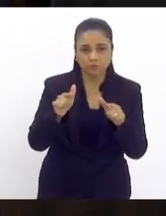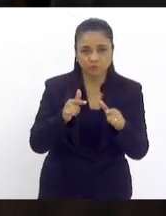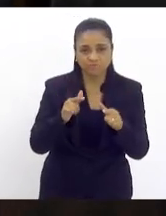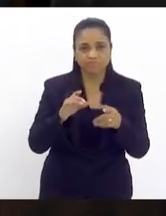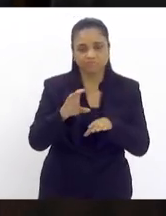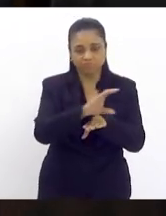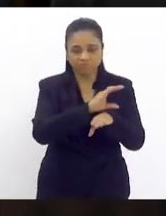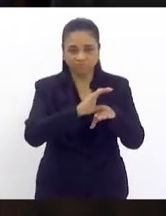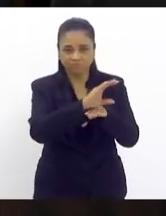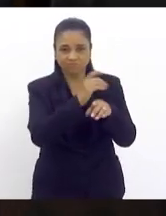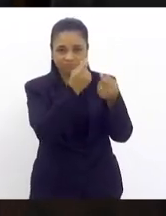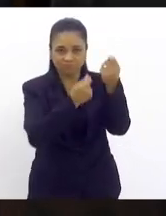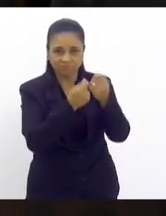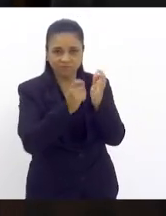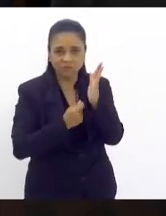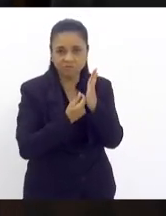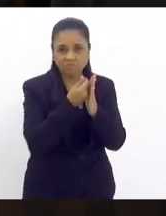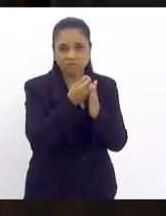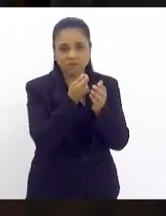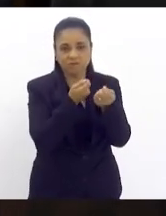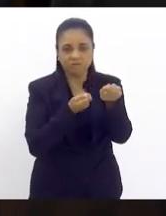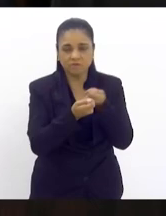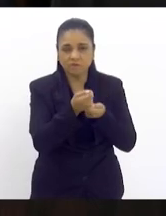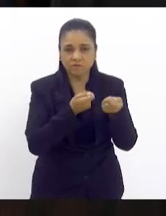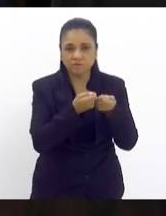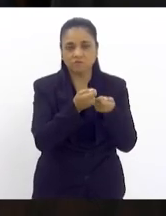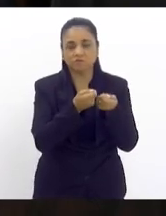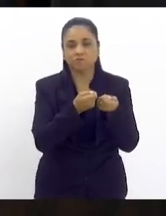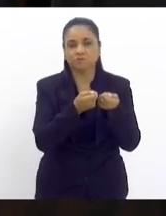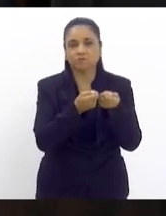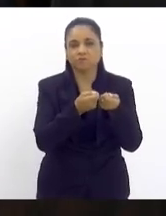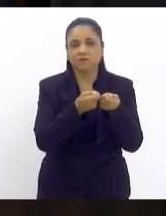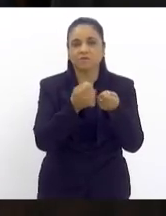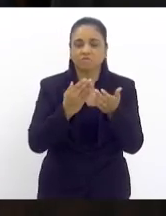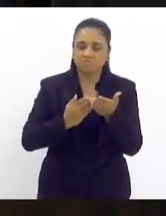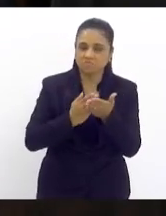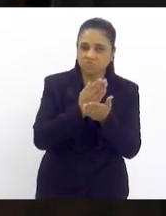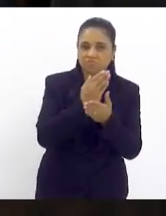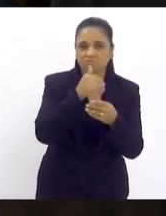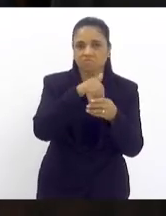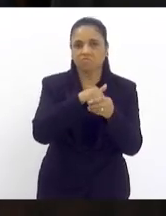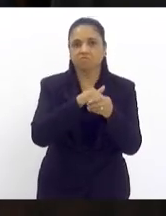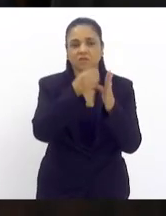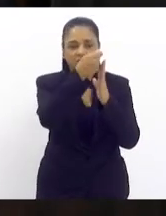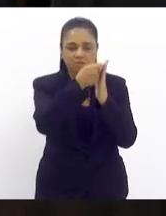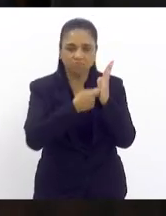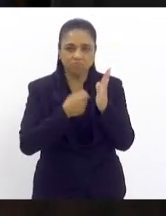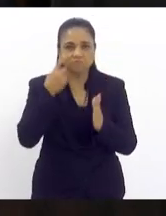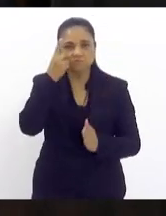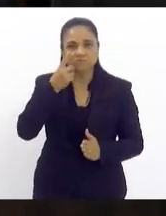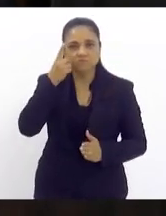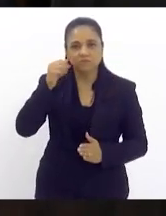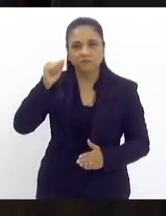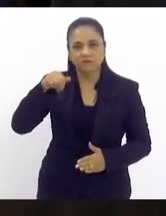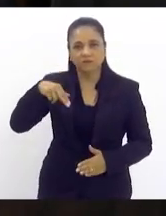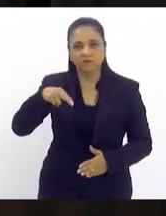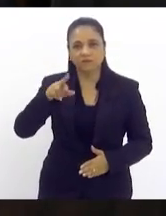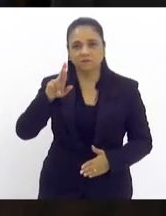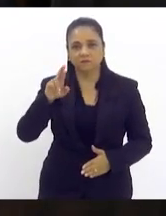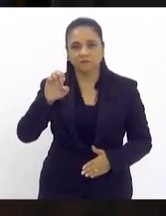Comissão de Orçamento, Finanças, Fiscalização Financeira e Controle, favorável. Relator, deputado André